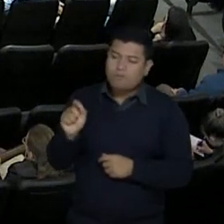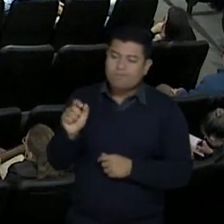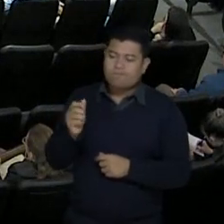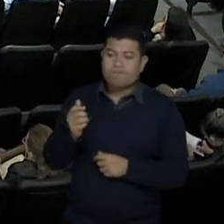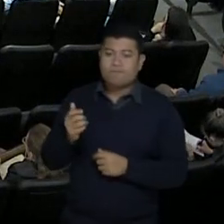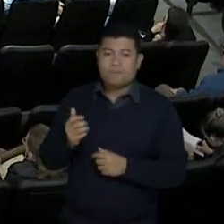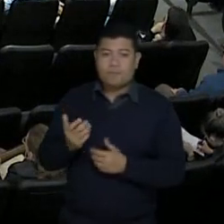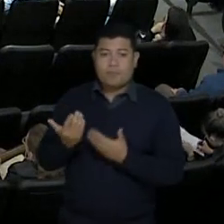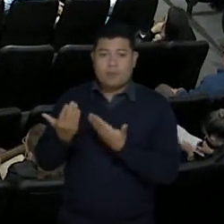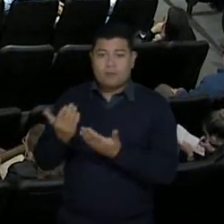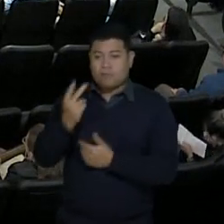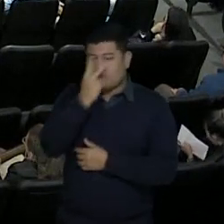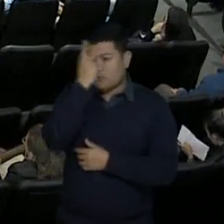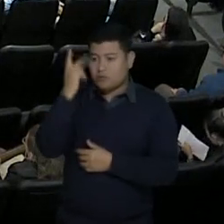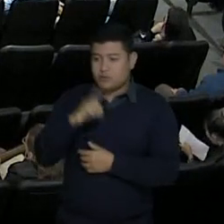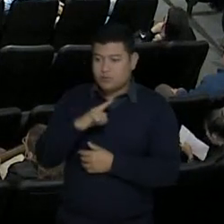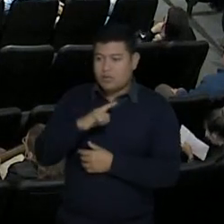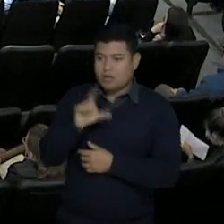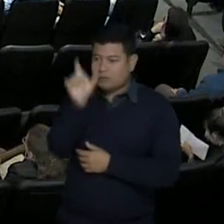pessoa com dislexia